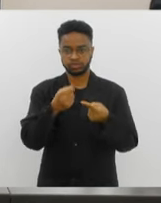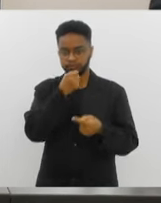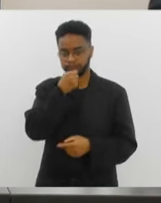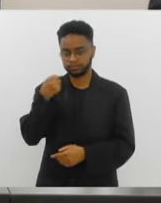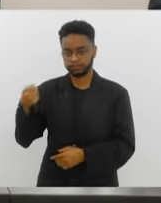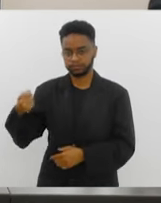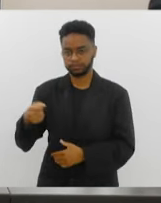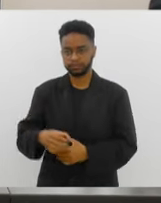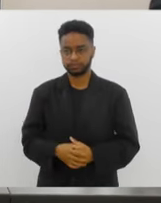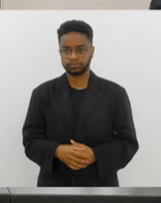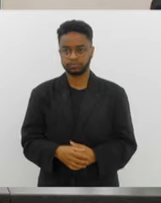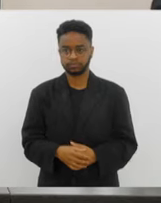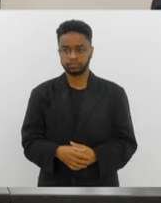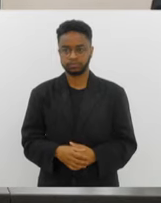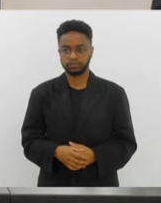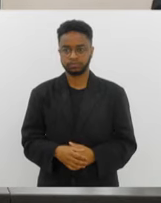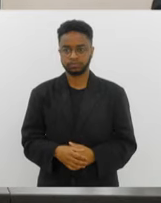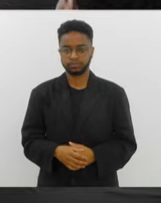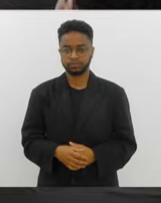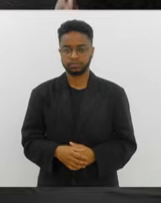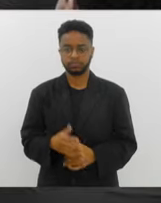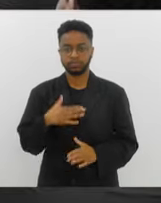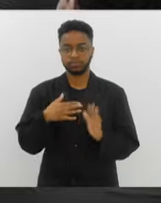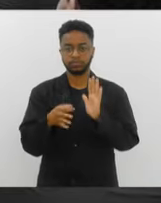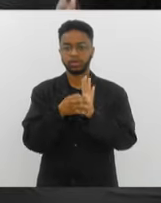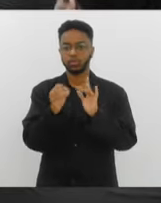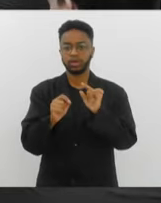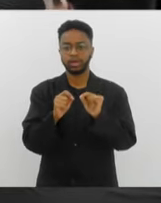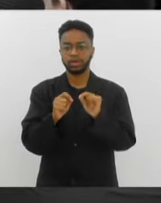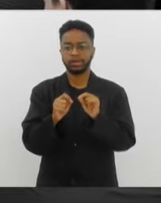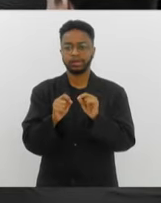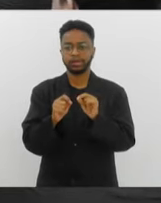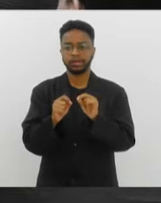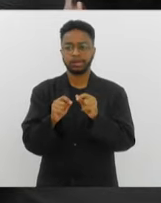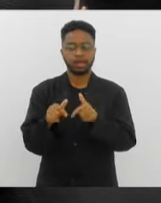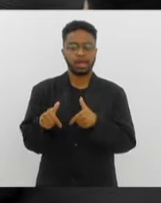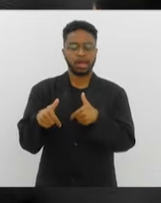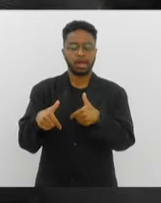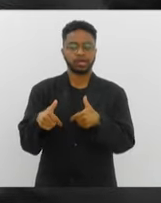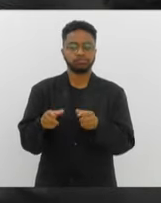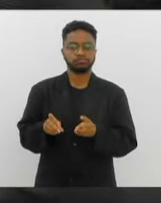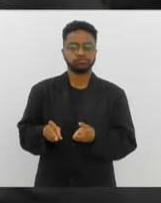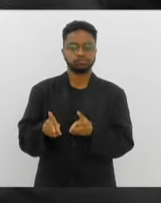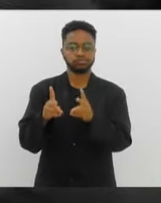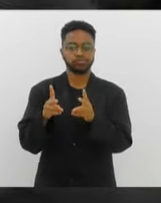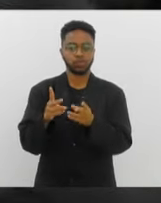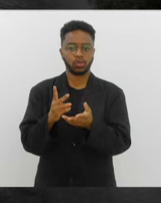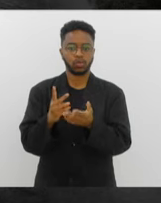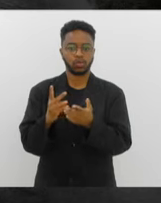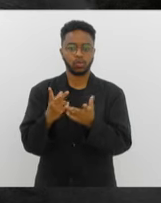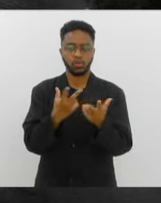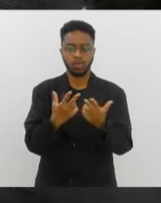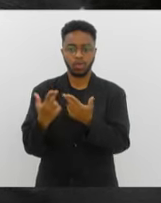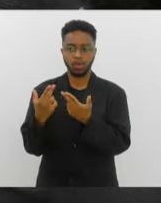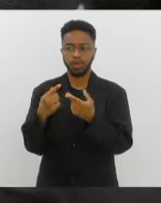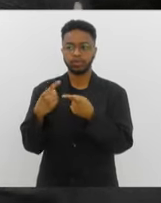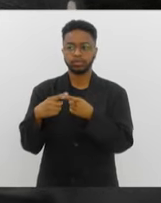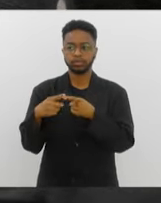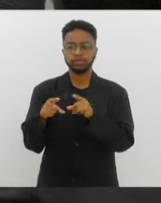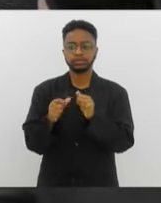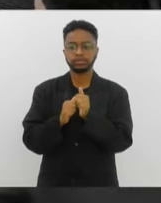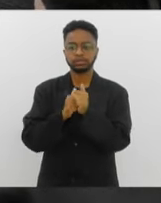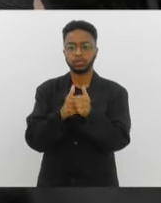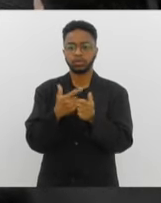relator. Parecer a hipótese de vício de iniciativa, o senhor presidente. E seguindo a linha do que a gente falou, a